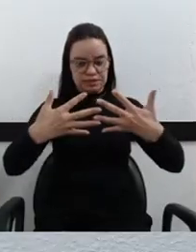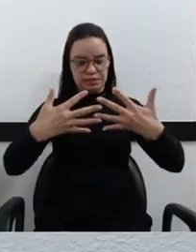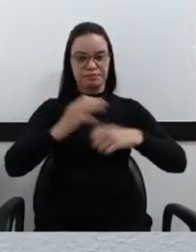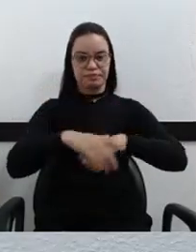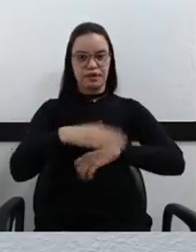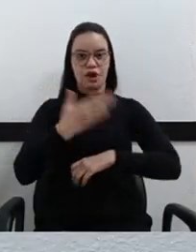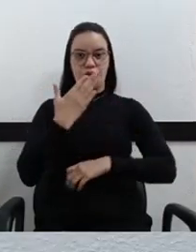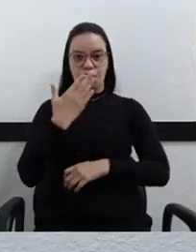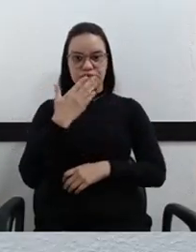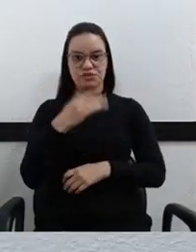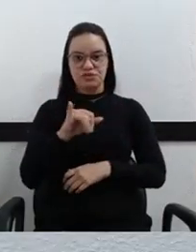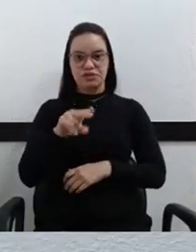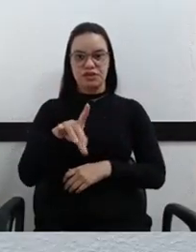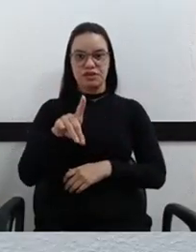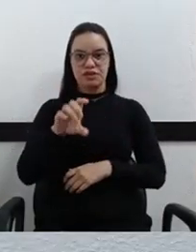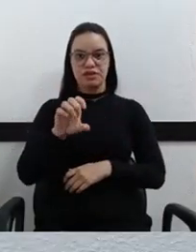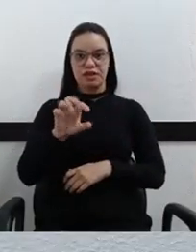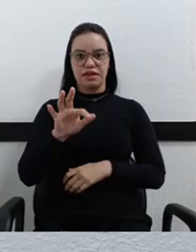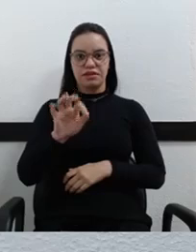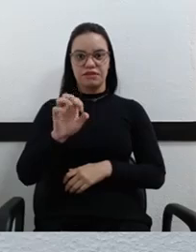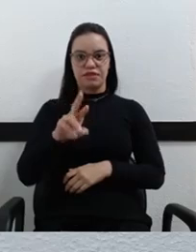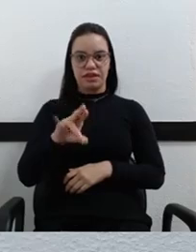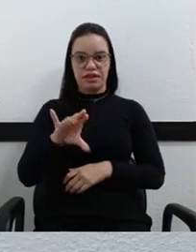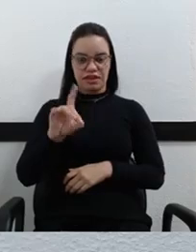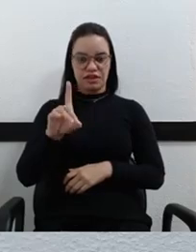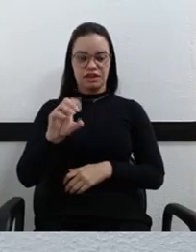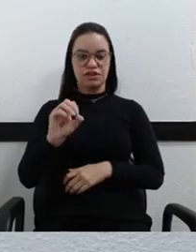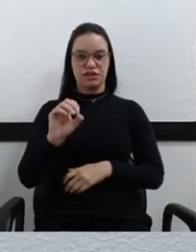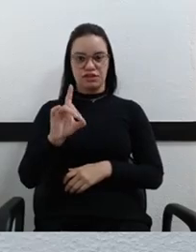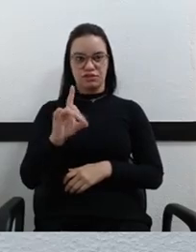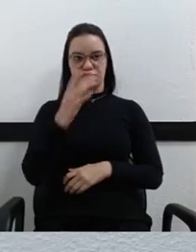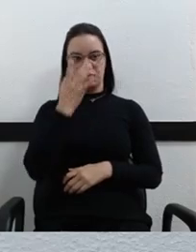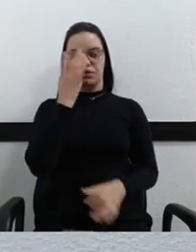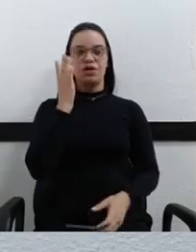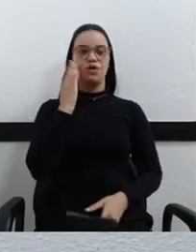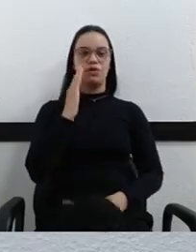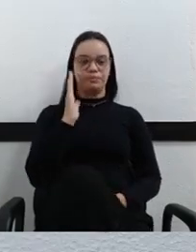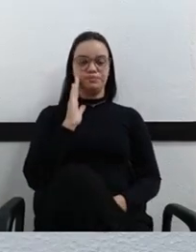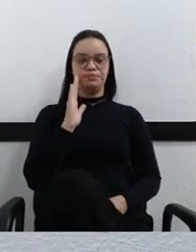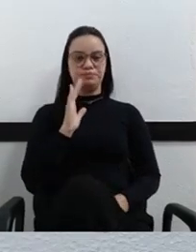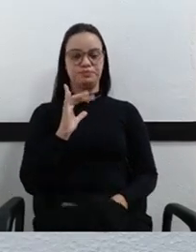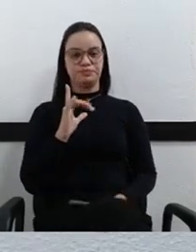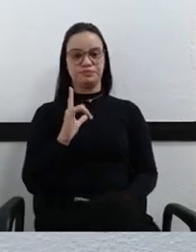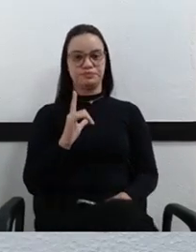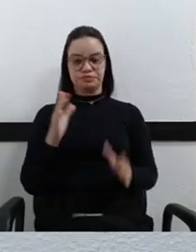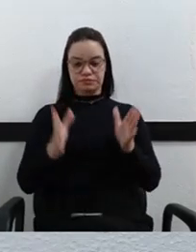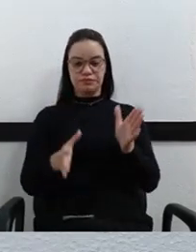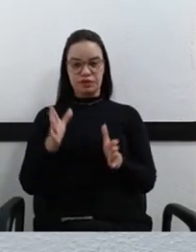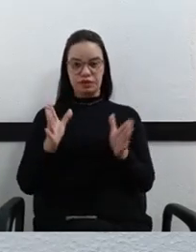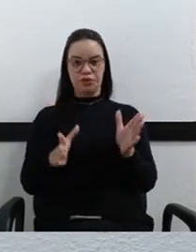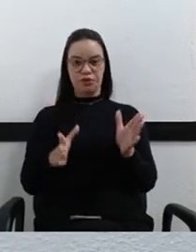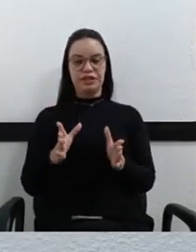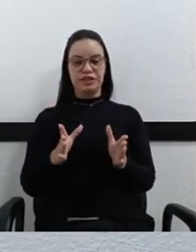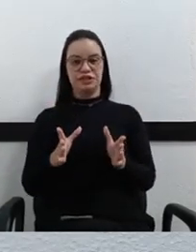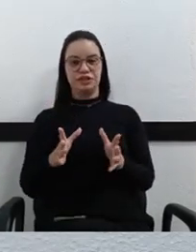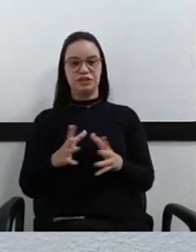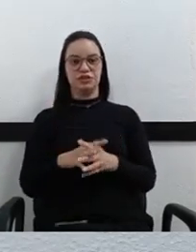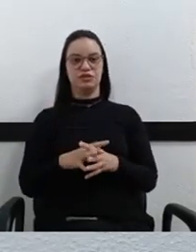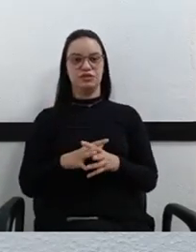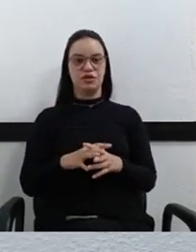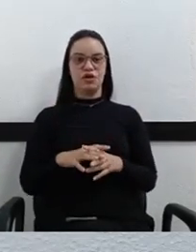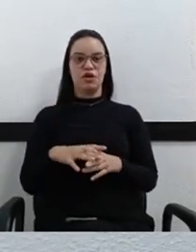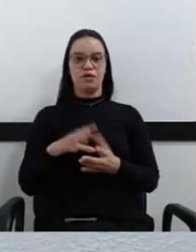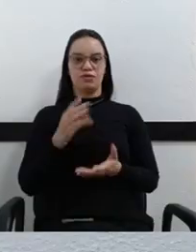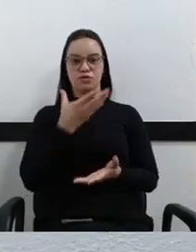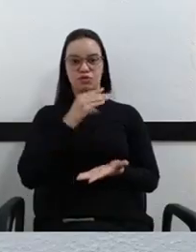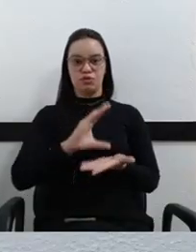pedido sendo indeferido agora em dezembro, considerando essa disposição transitória narrada pelo conselheiro